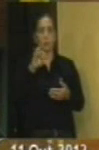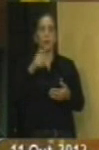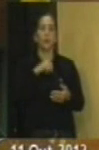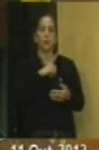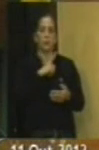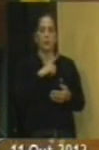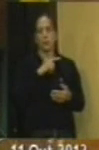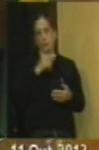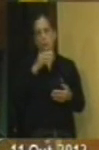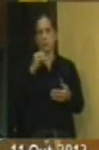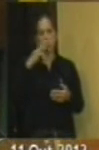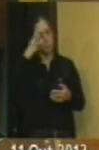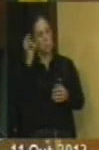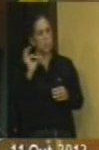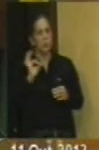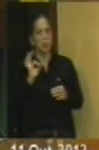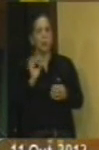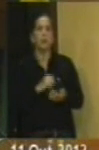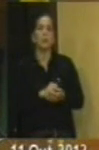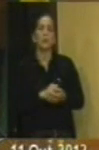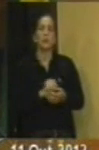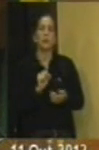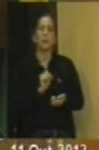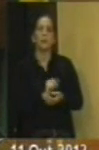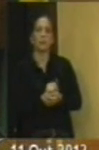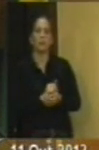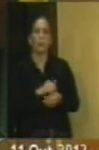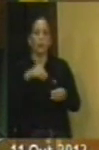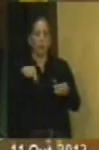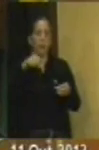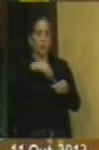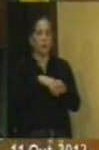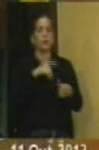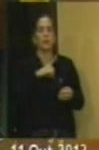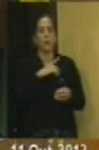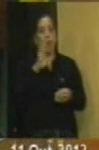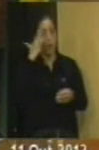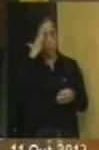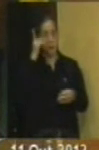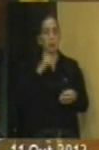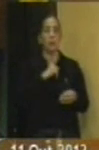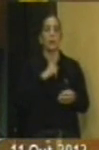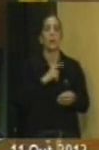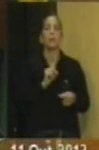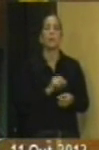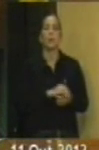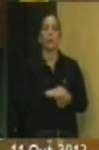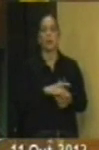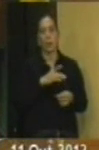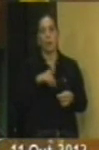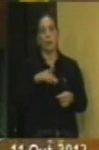600 700 não sei mas não chegou a aos votos que vossa excelência entender o que teria então aqueles